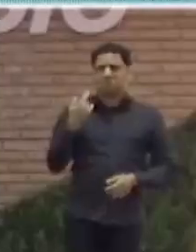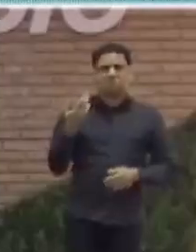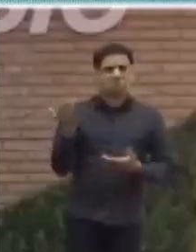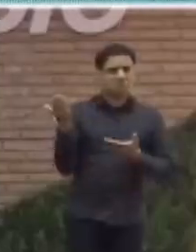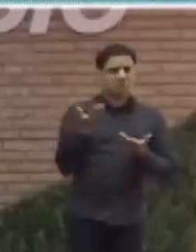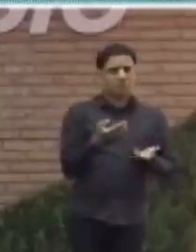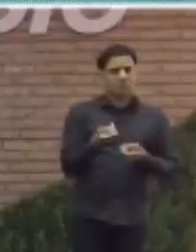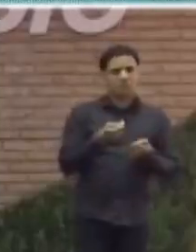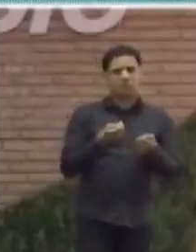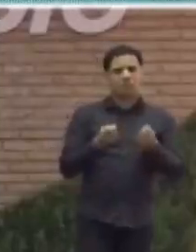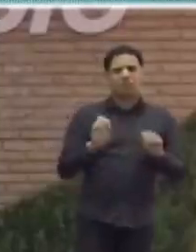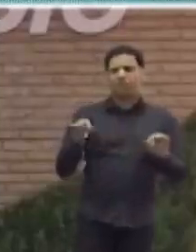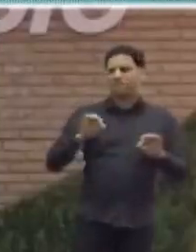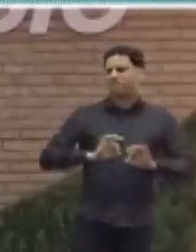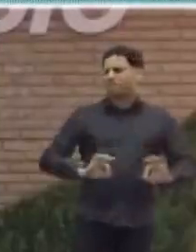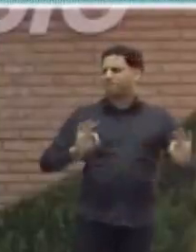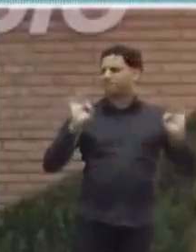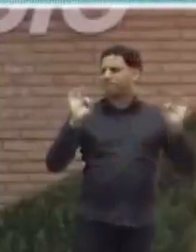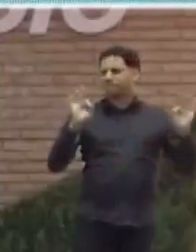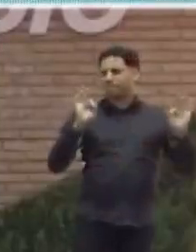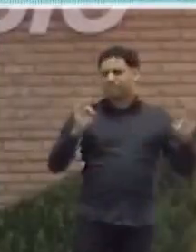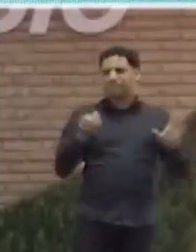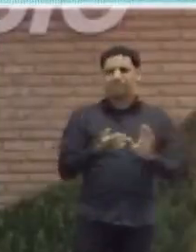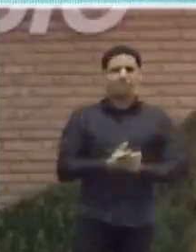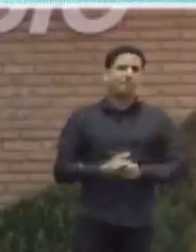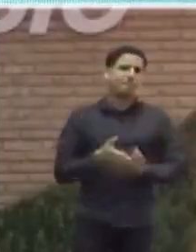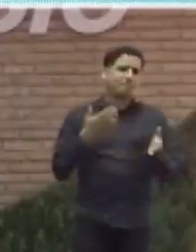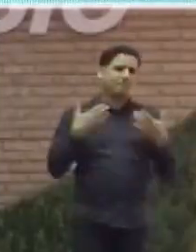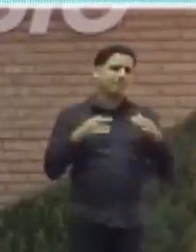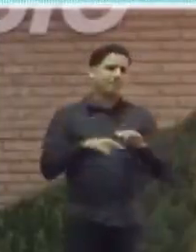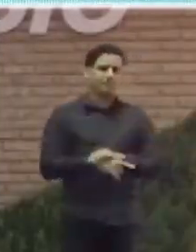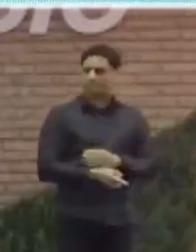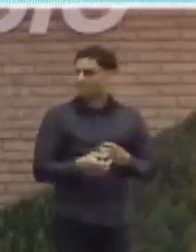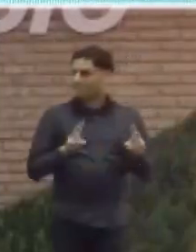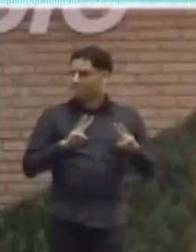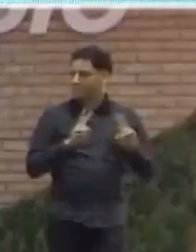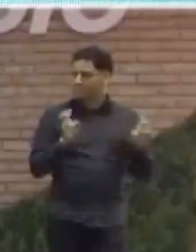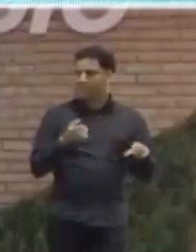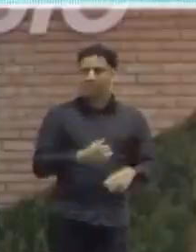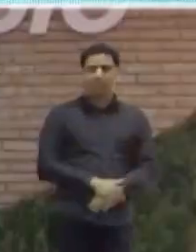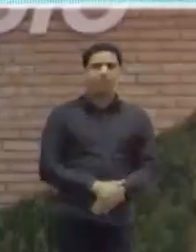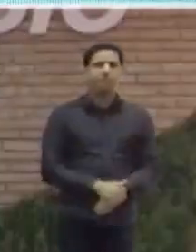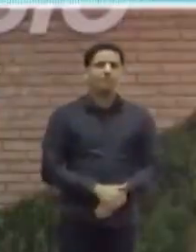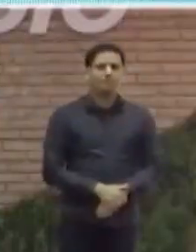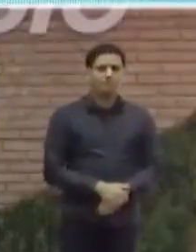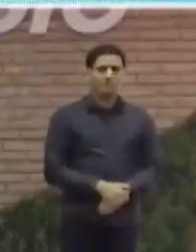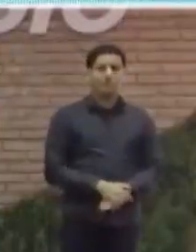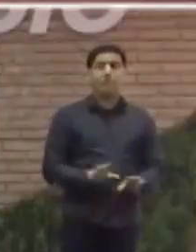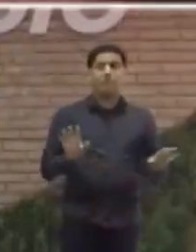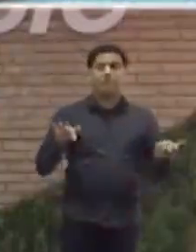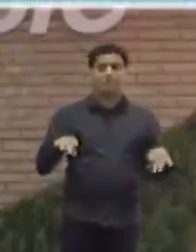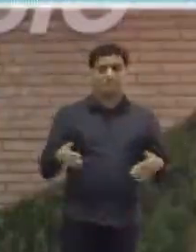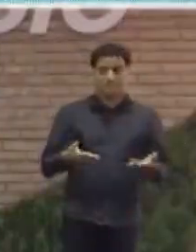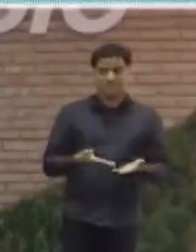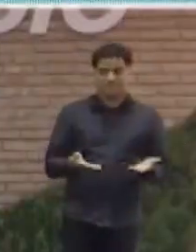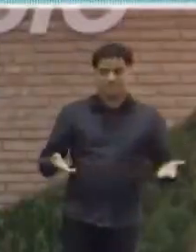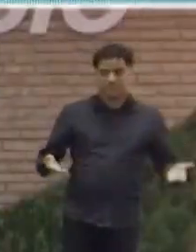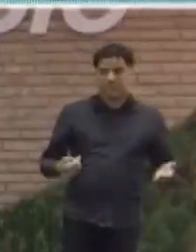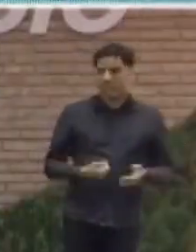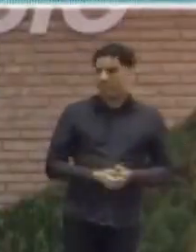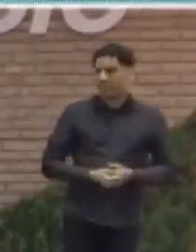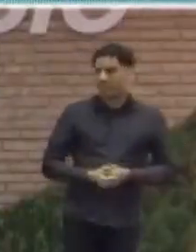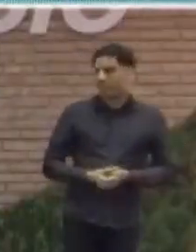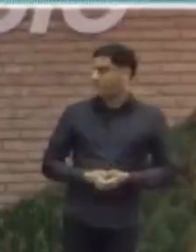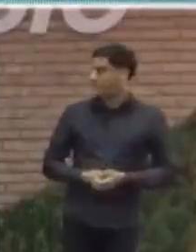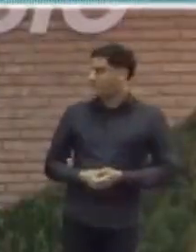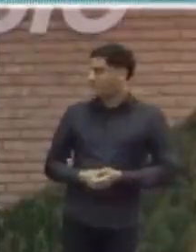show também. Um debate riquíssimo de conteúdo. E a gente finaliza, então, trazendo o doutor